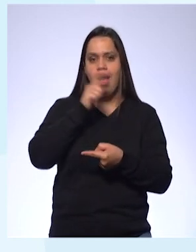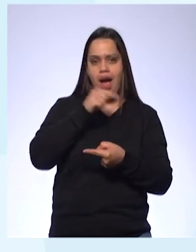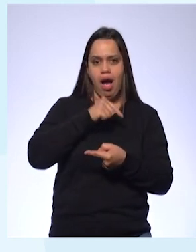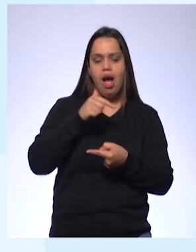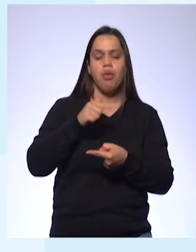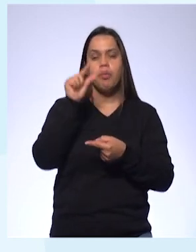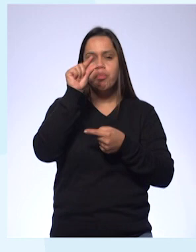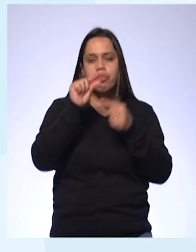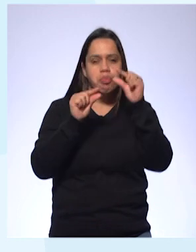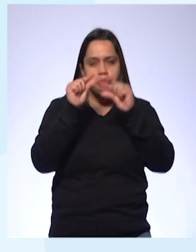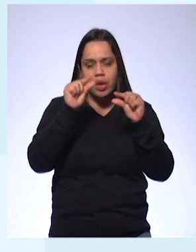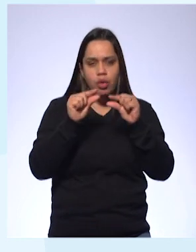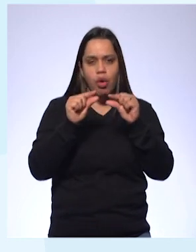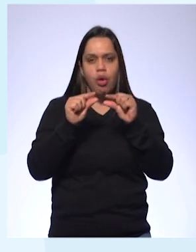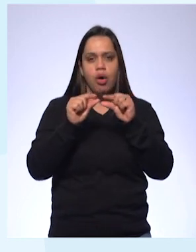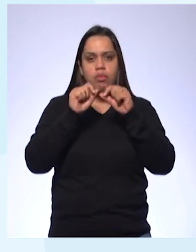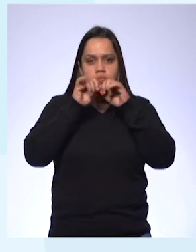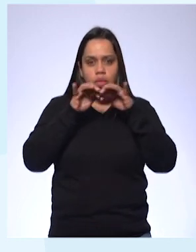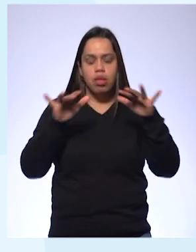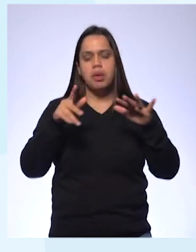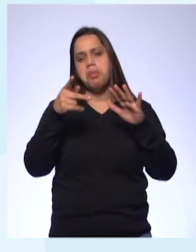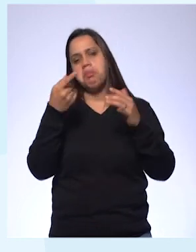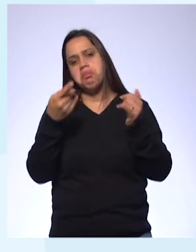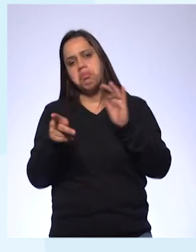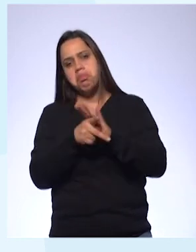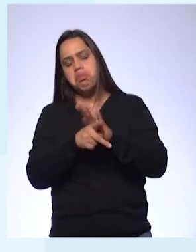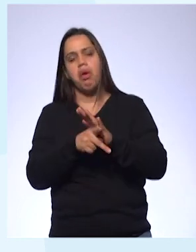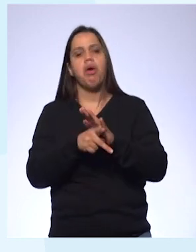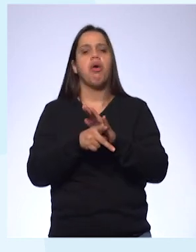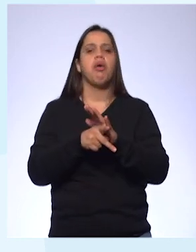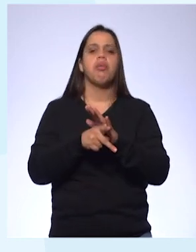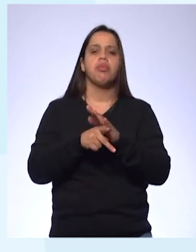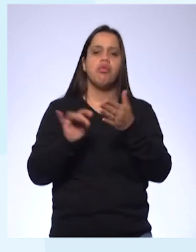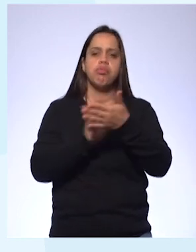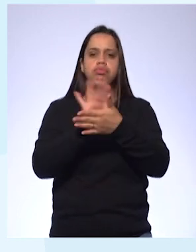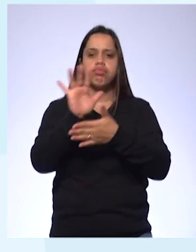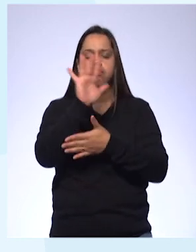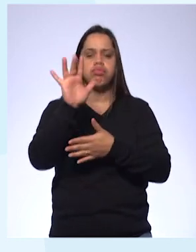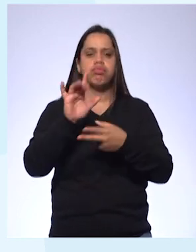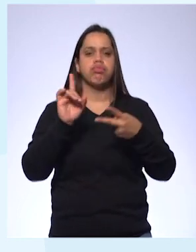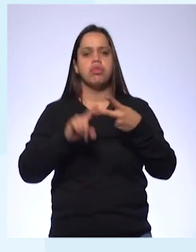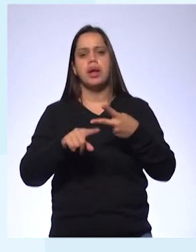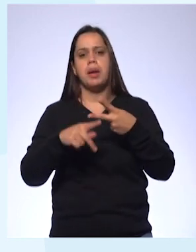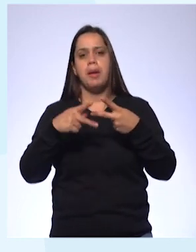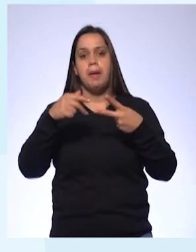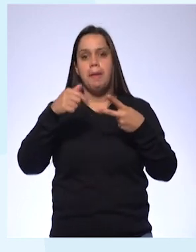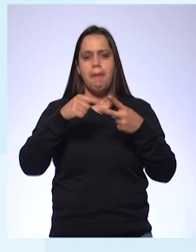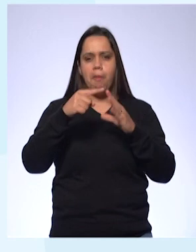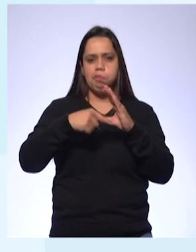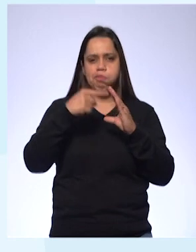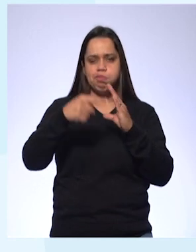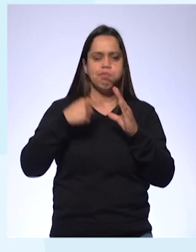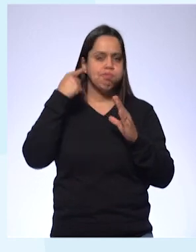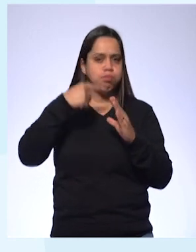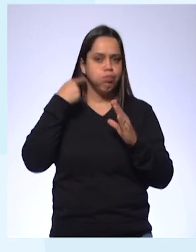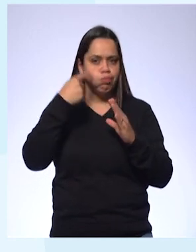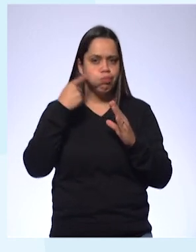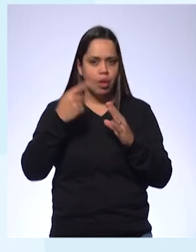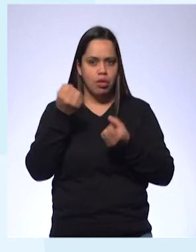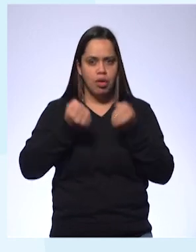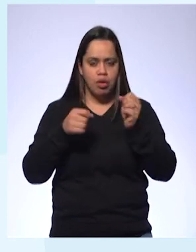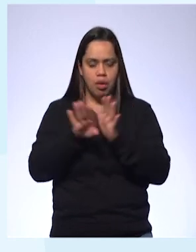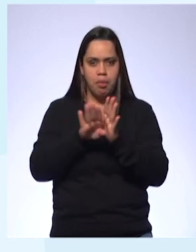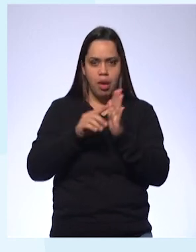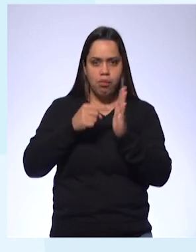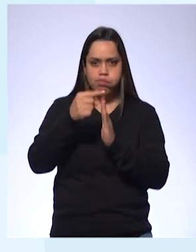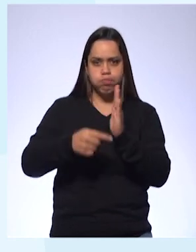mais, que pode ser de fumaça, pode ser de fuligem, resto de pneu, pode ser pó também, mas pode